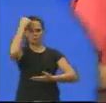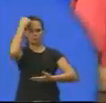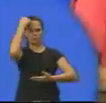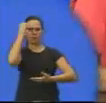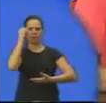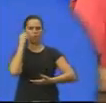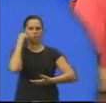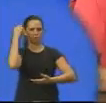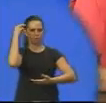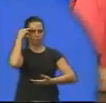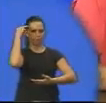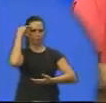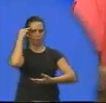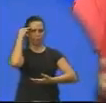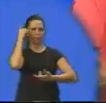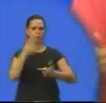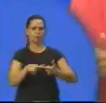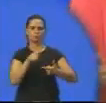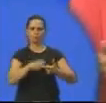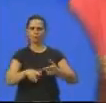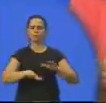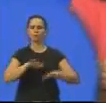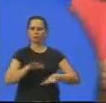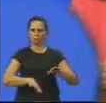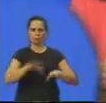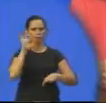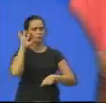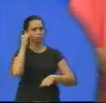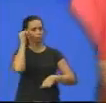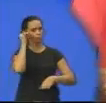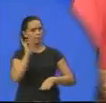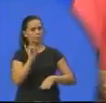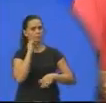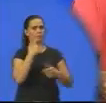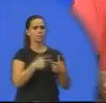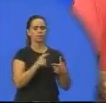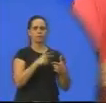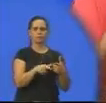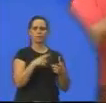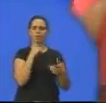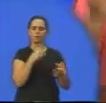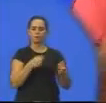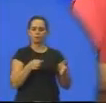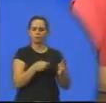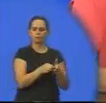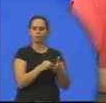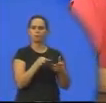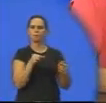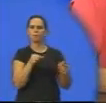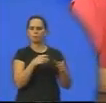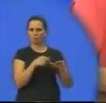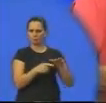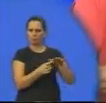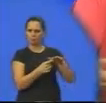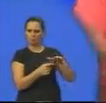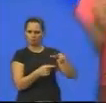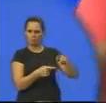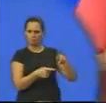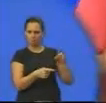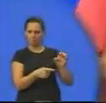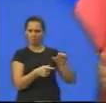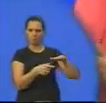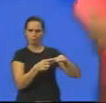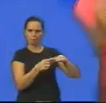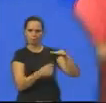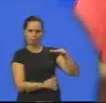uma doença mental. Uma medida preventiva é o exame do pezinho, aquele famoso exame do pezinho. No